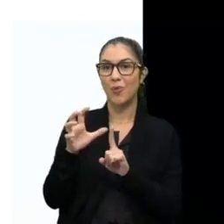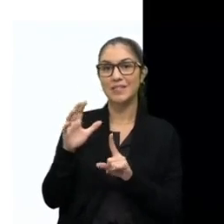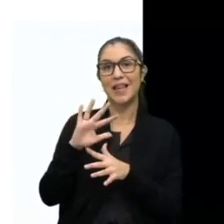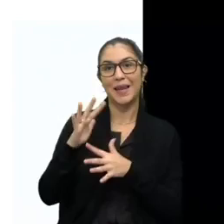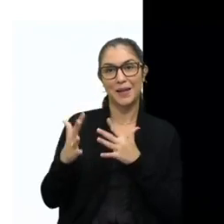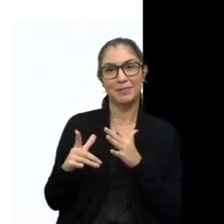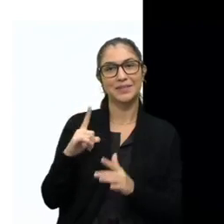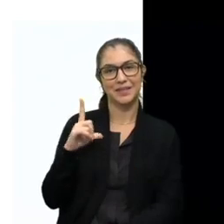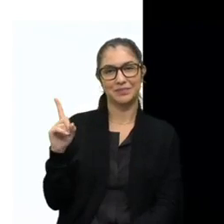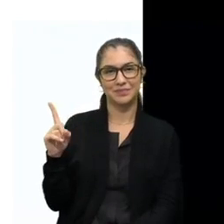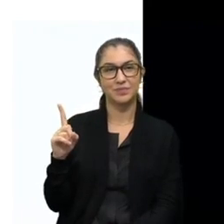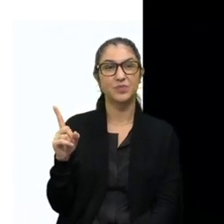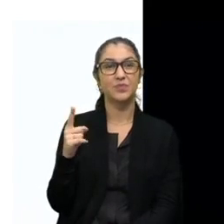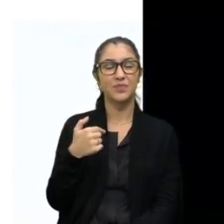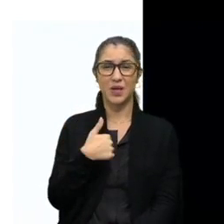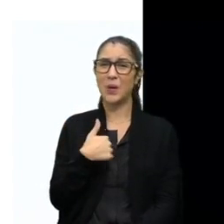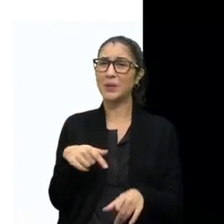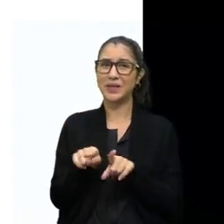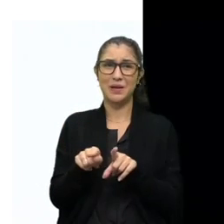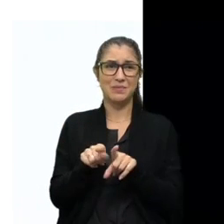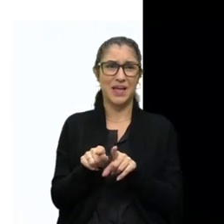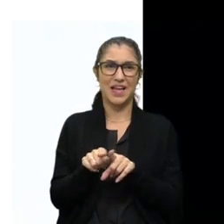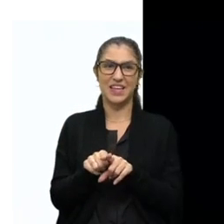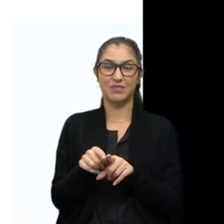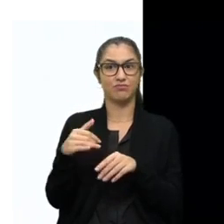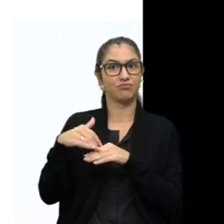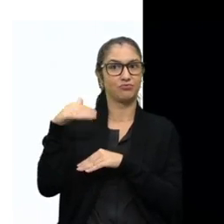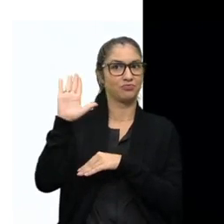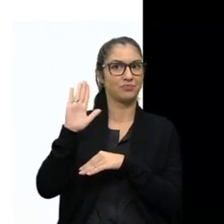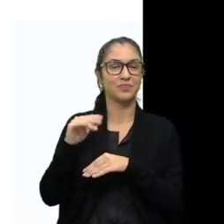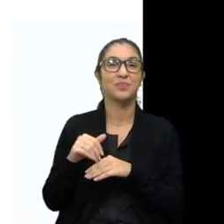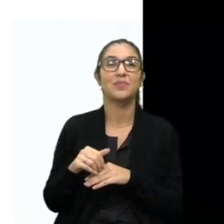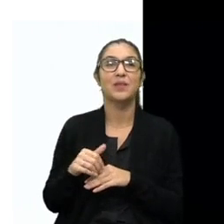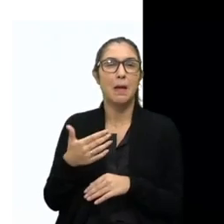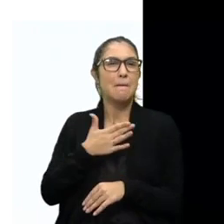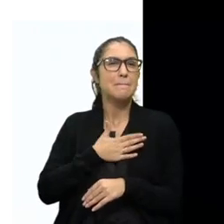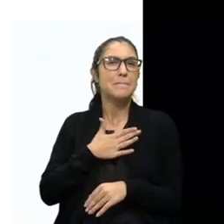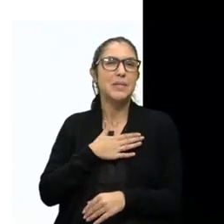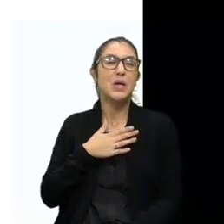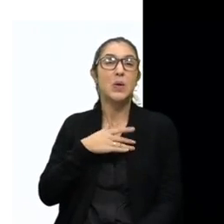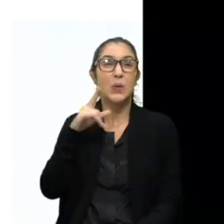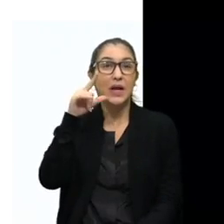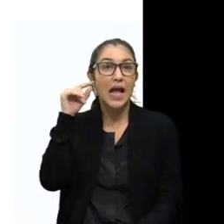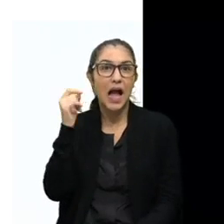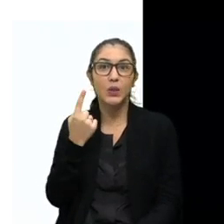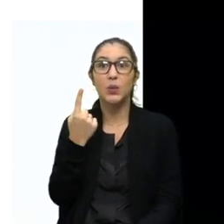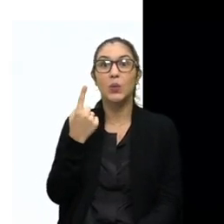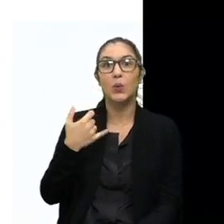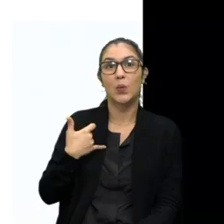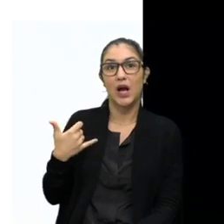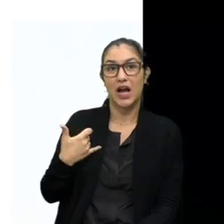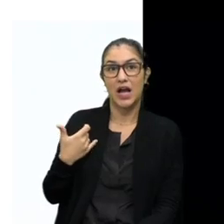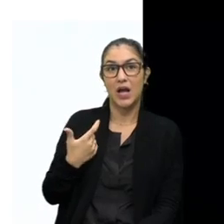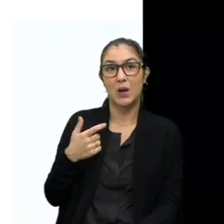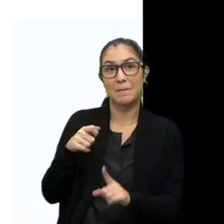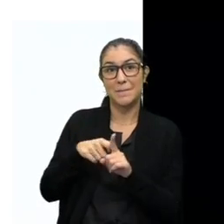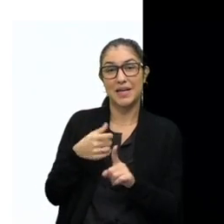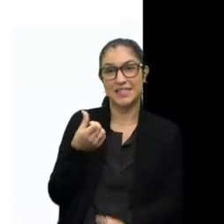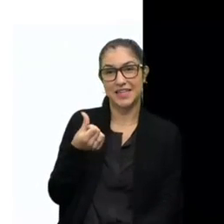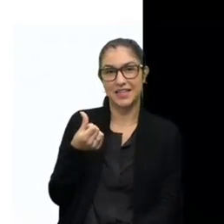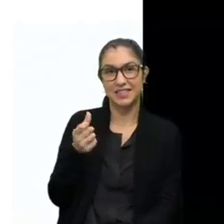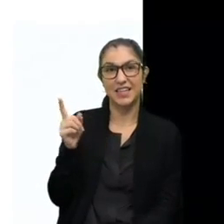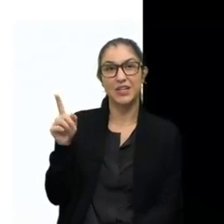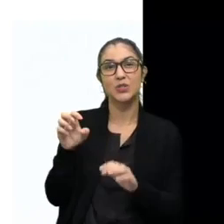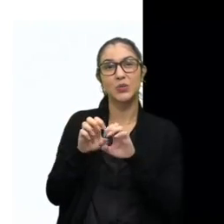Libras aí. Eu também, o resto da conversa eu não faço ideia. Meu gato, 1 ano, mês 6. Ela